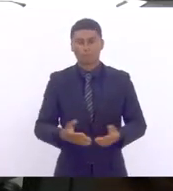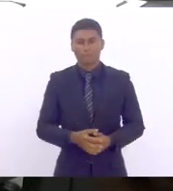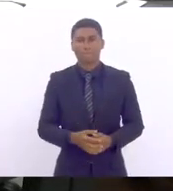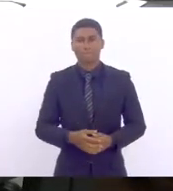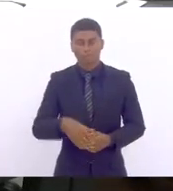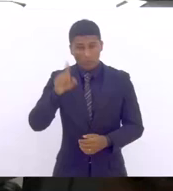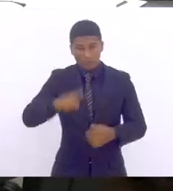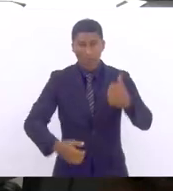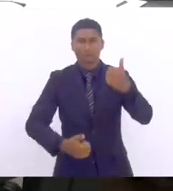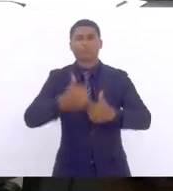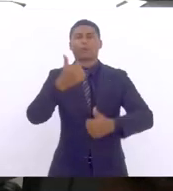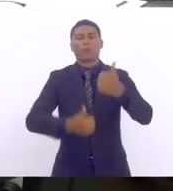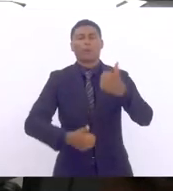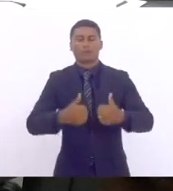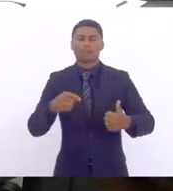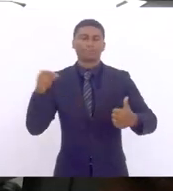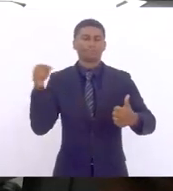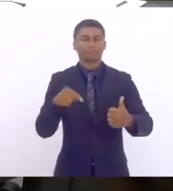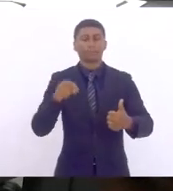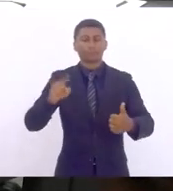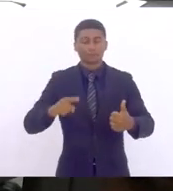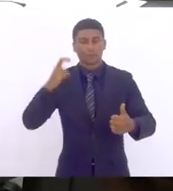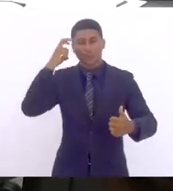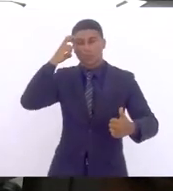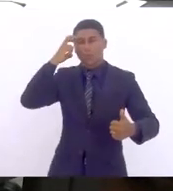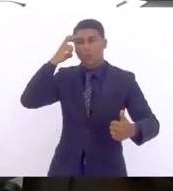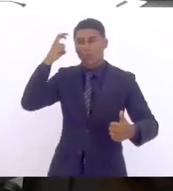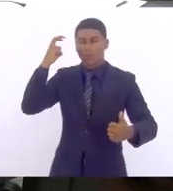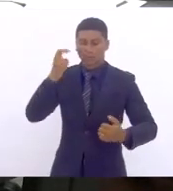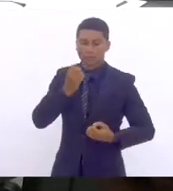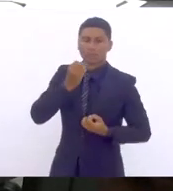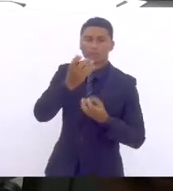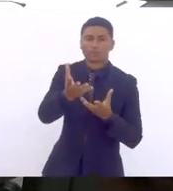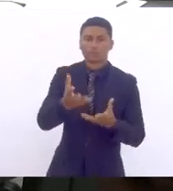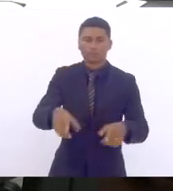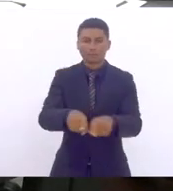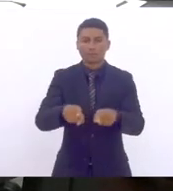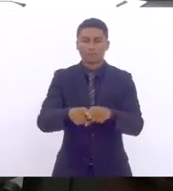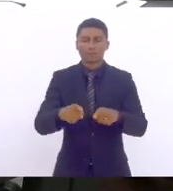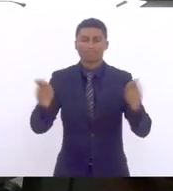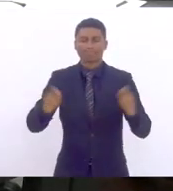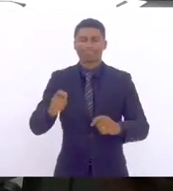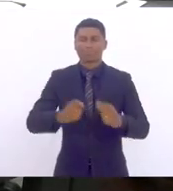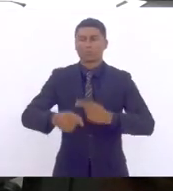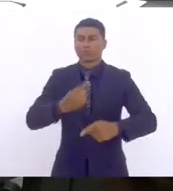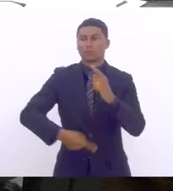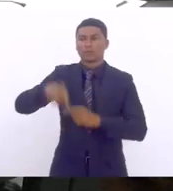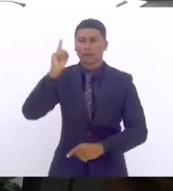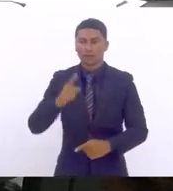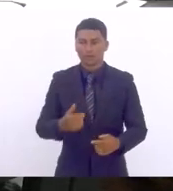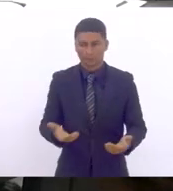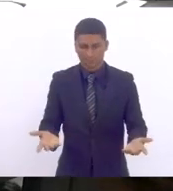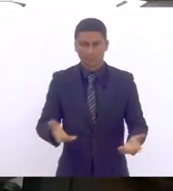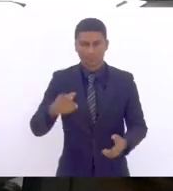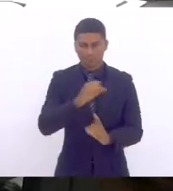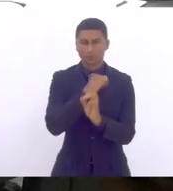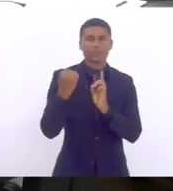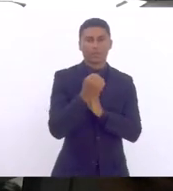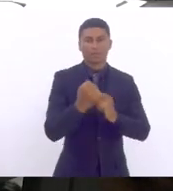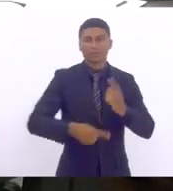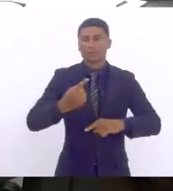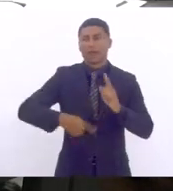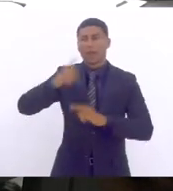do futebol como expressão cultural e expressão também de superação das mazelas que a gente tem na nossa